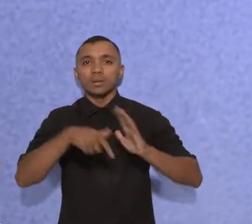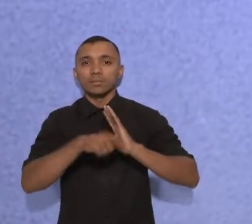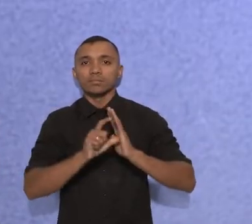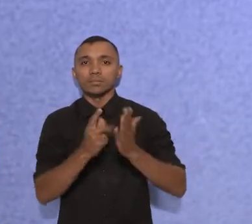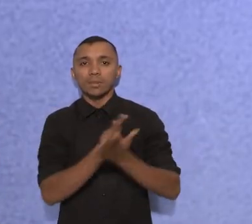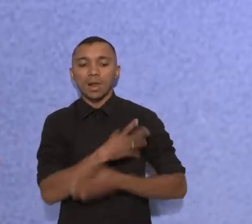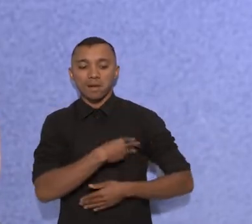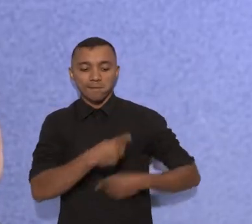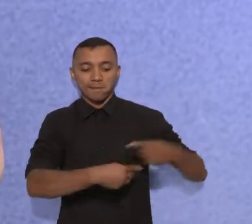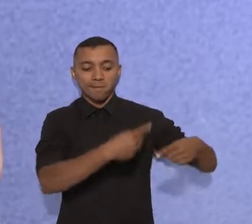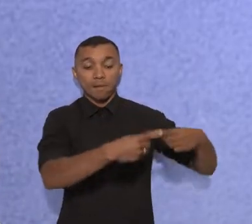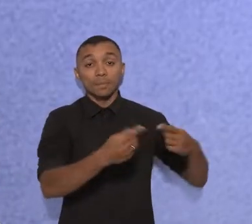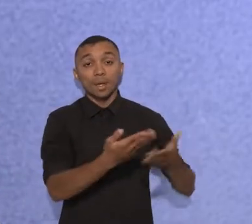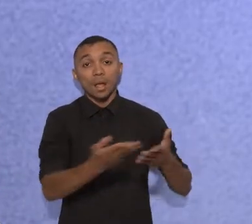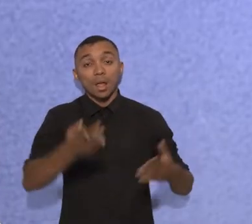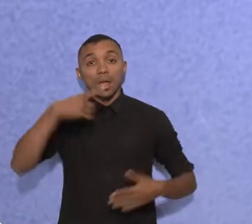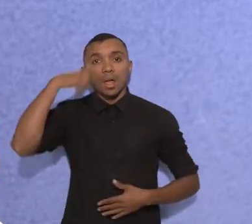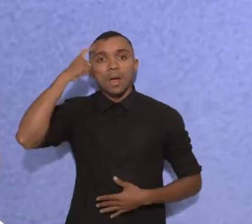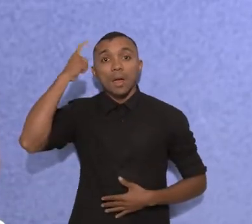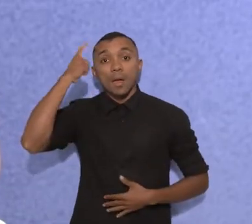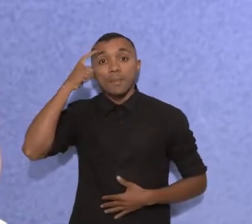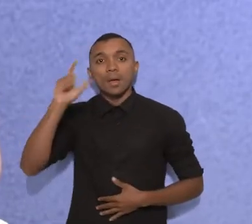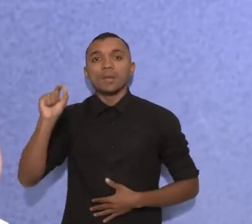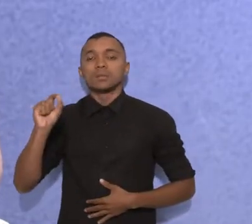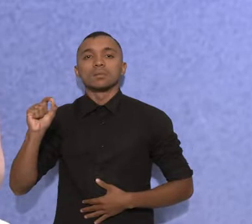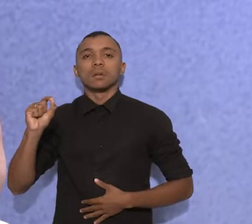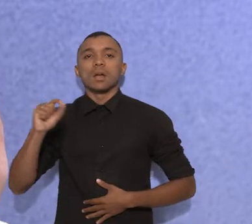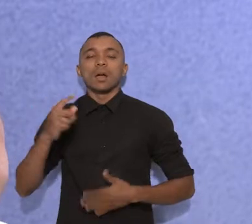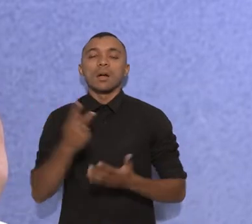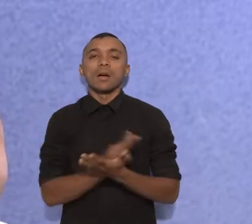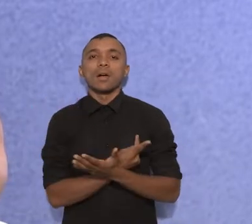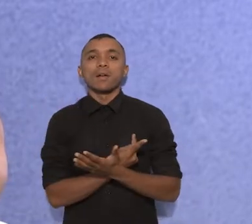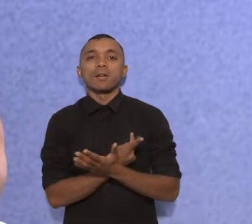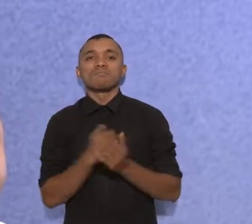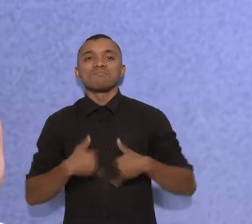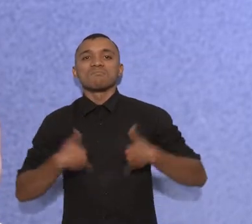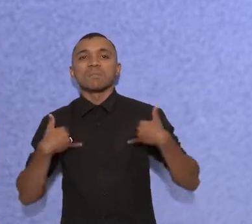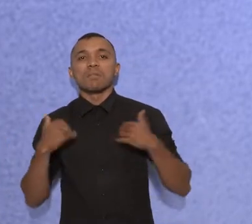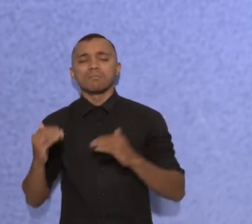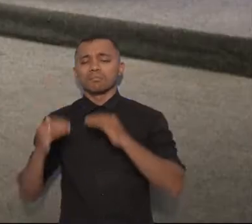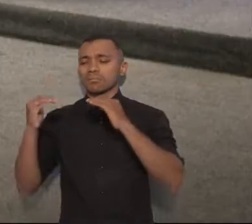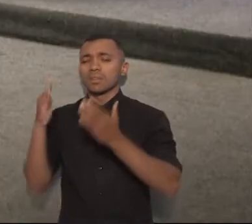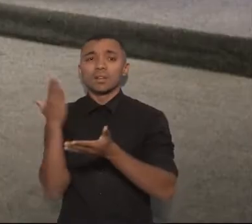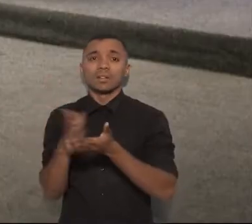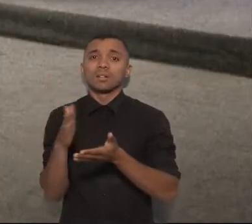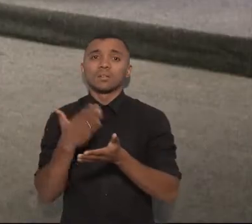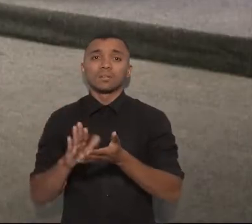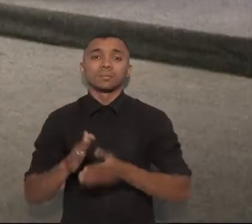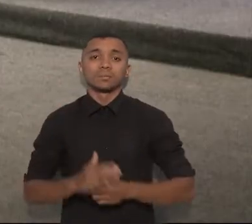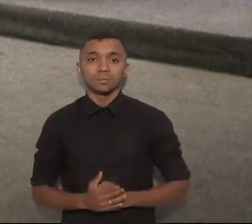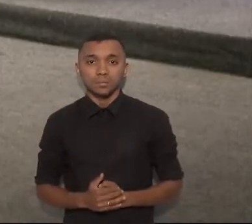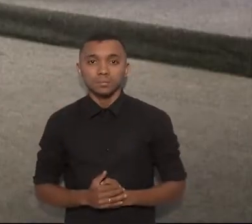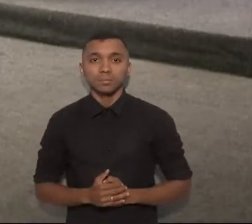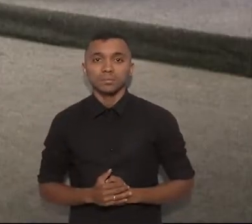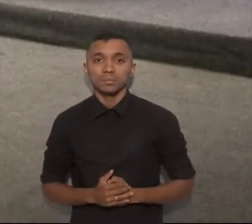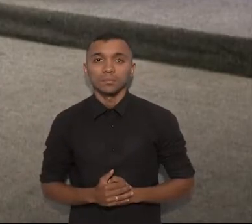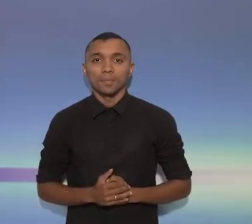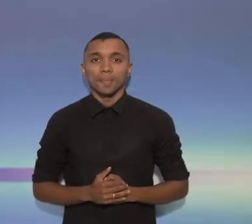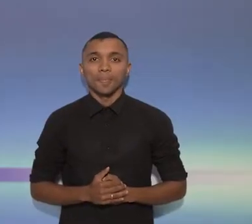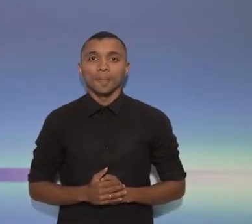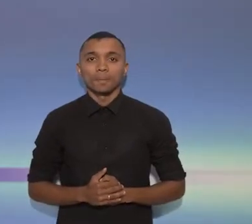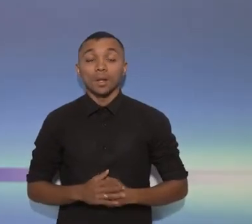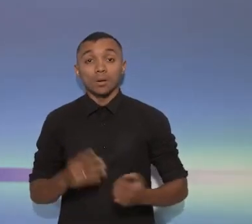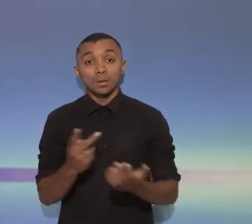que se julgam uma raça superior. E não sou superior em nada. Inclusive, há relatos que o caso foi levado